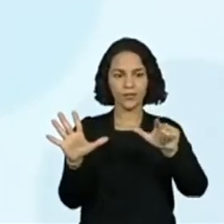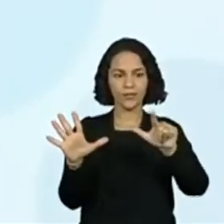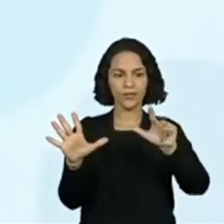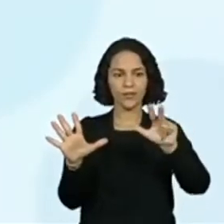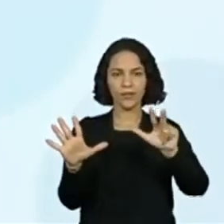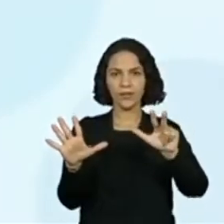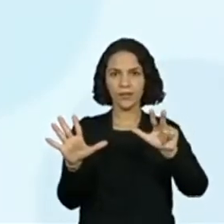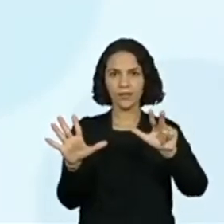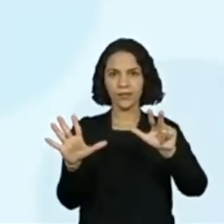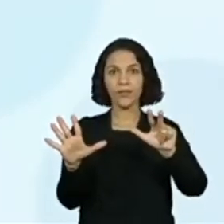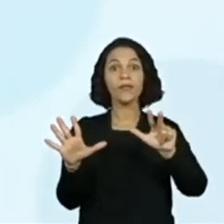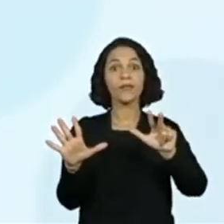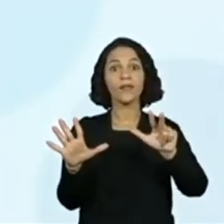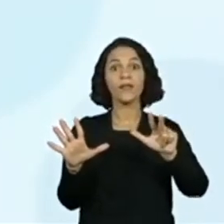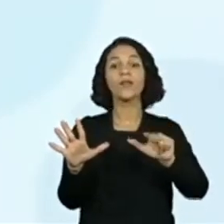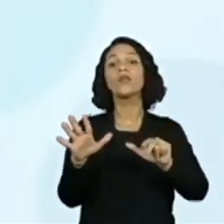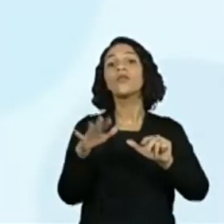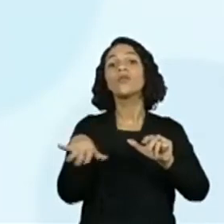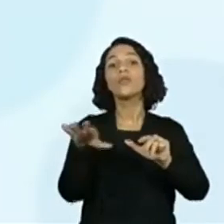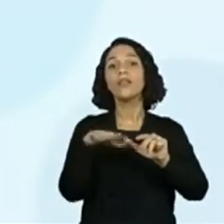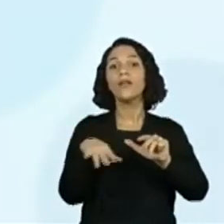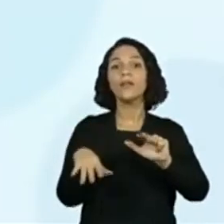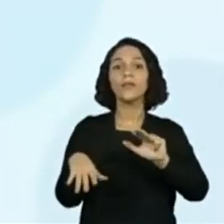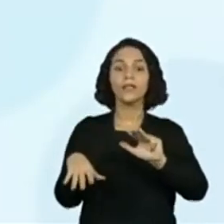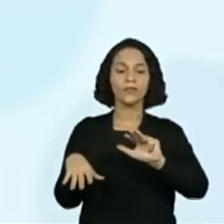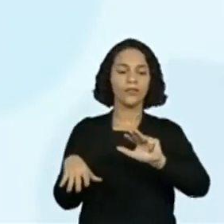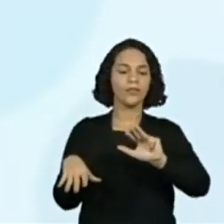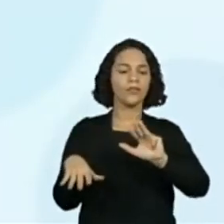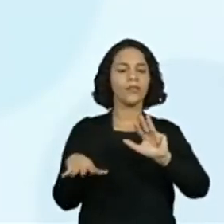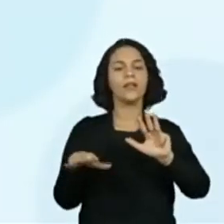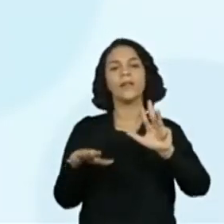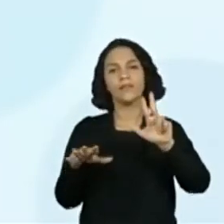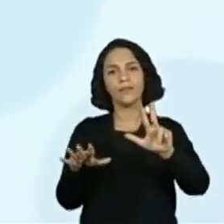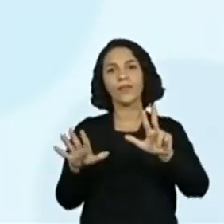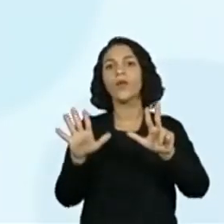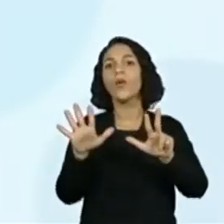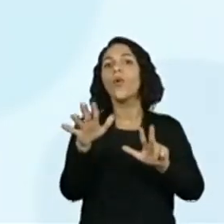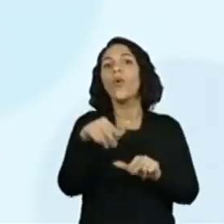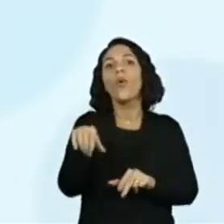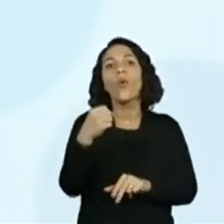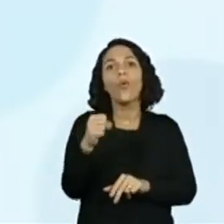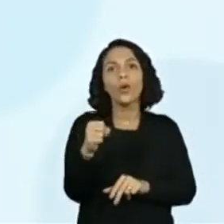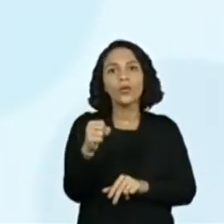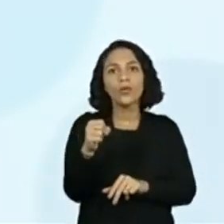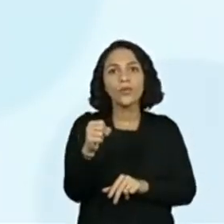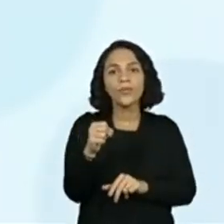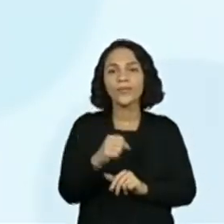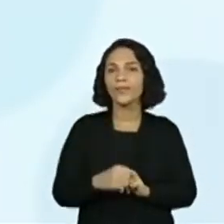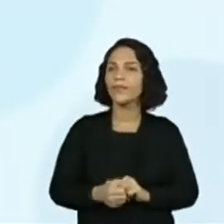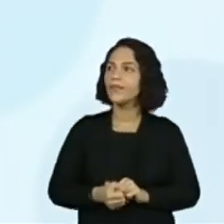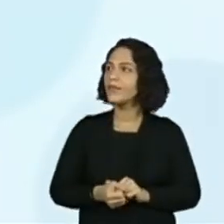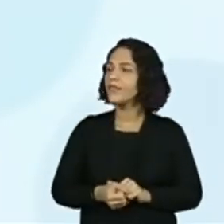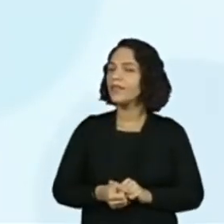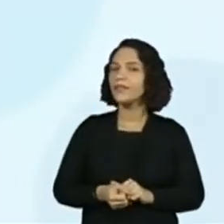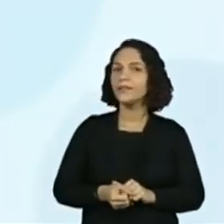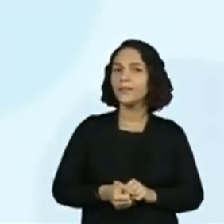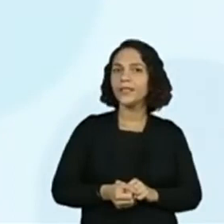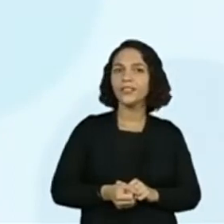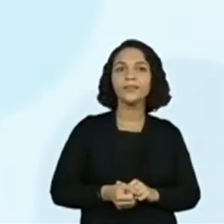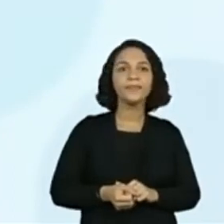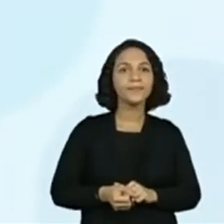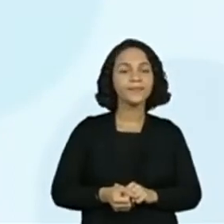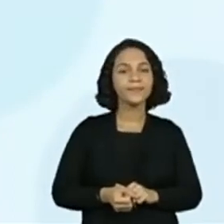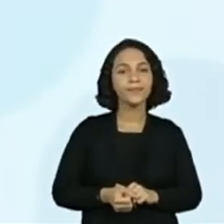2. 8. 8. Logo, 40 mais 8. Então, eu vou deixar o 8 aqui.